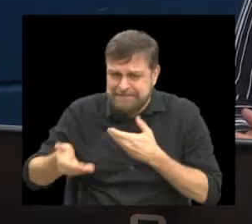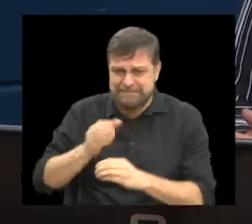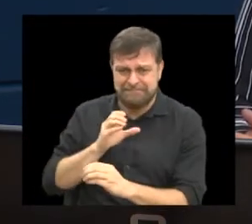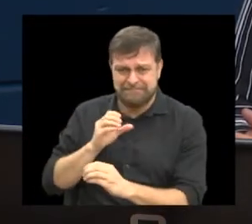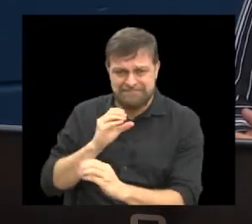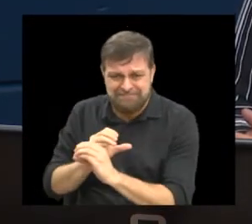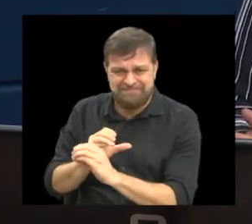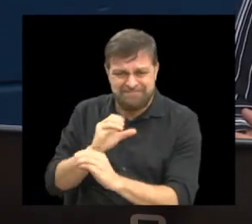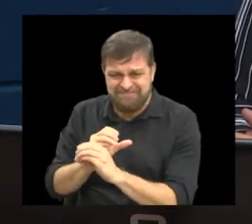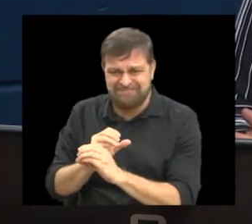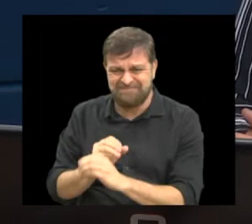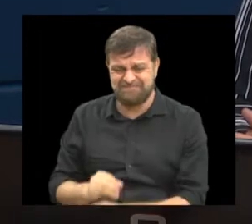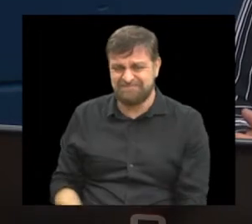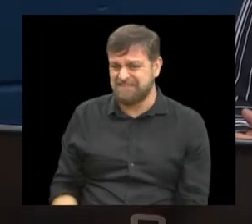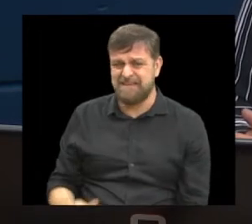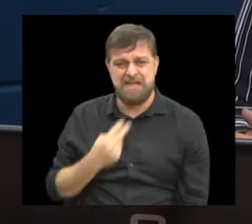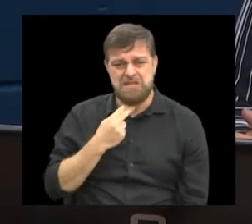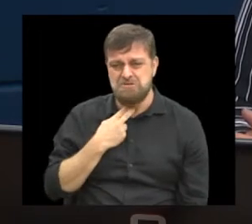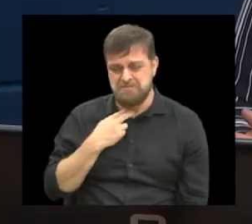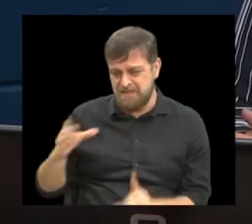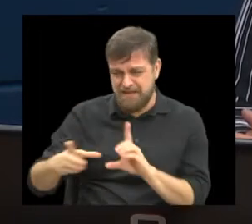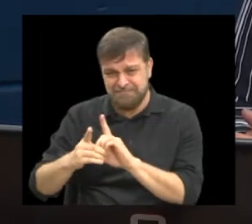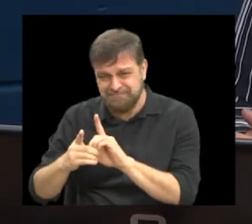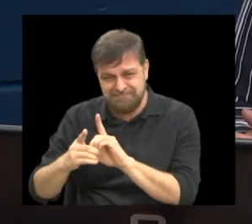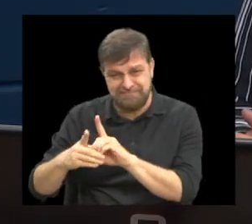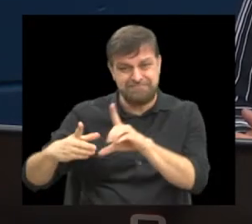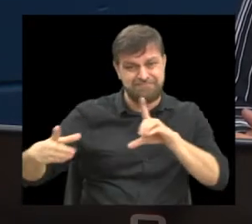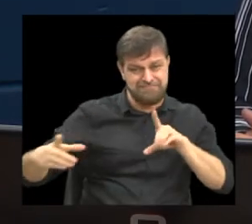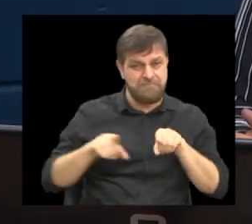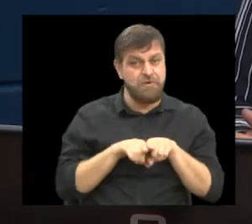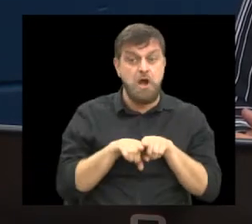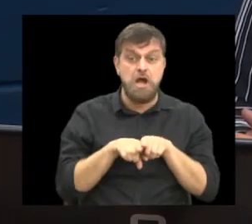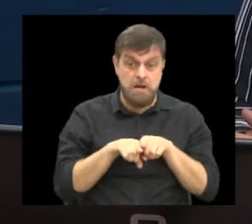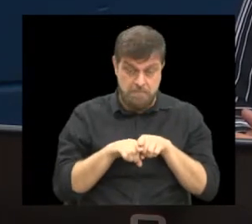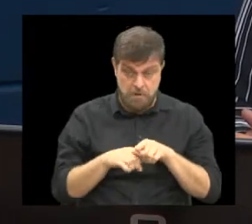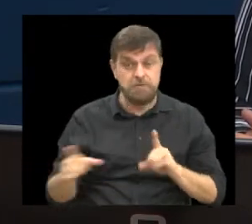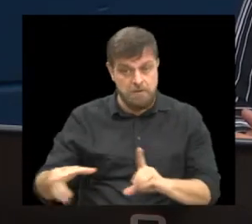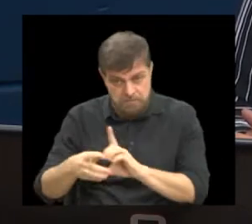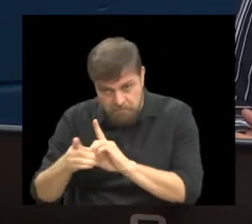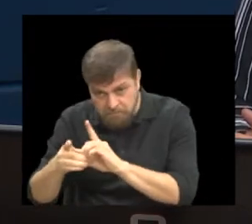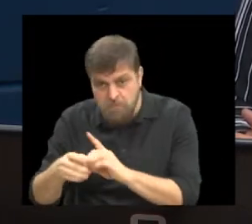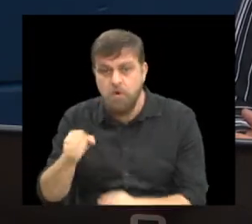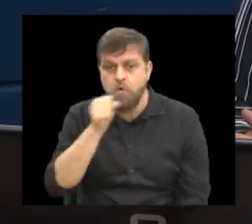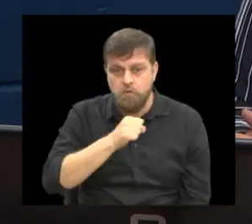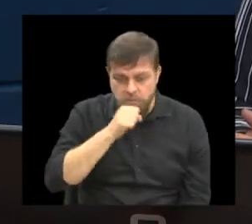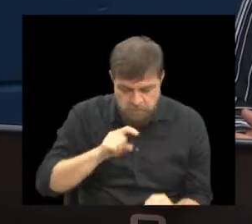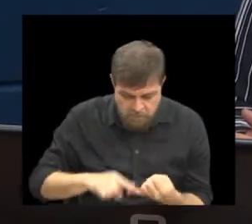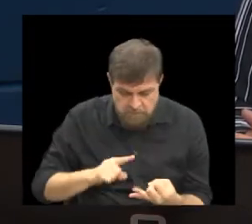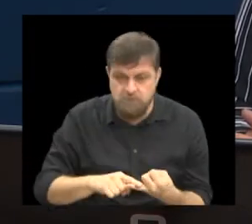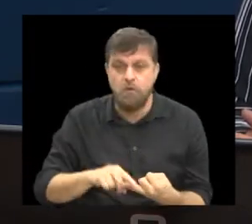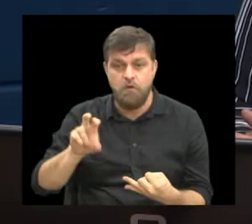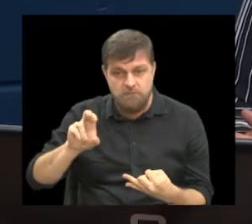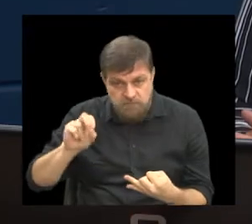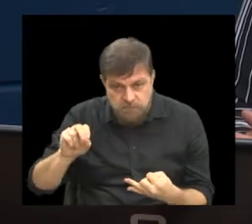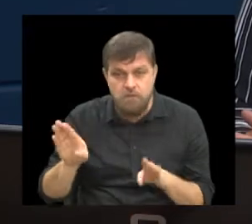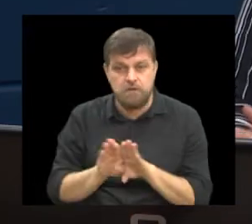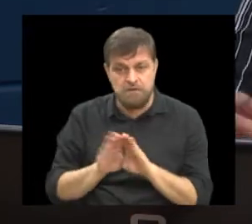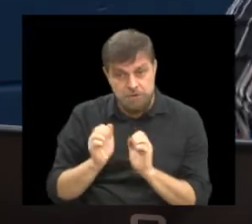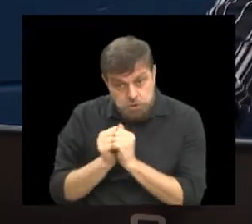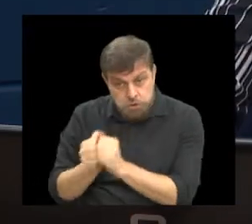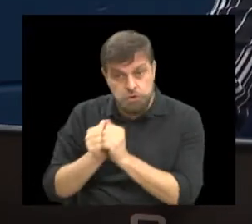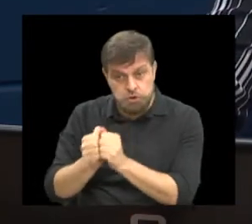irmão autista. Né? Então, a gente tem que trabalhar a família como um todo. Vovôs e vovós também fazem parte, muitas